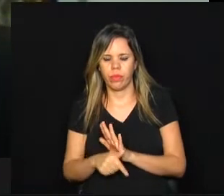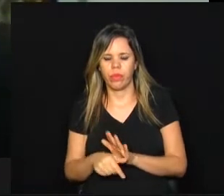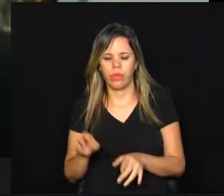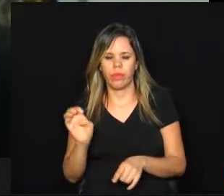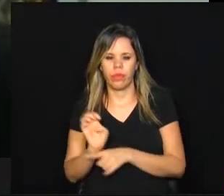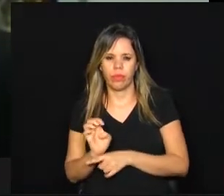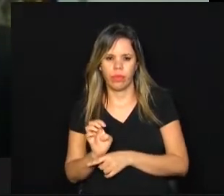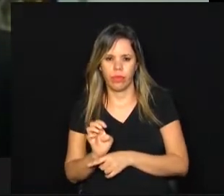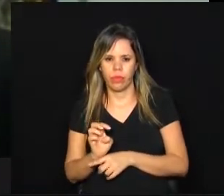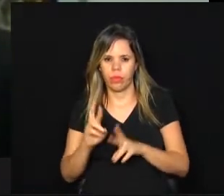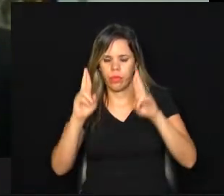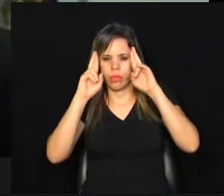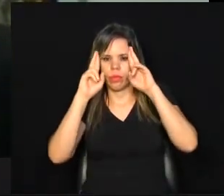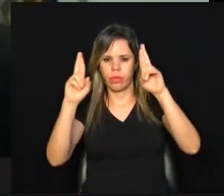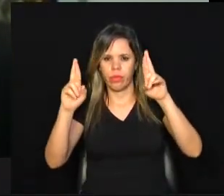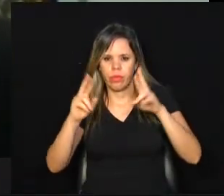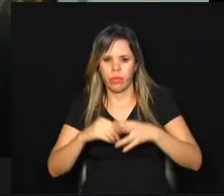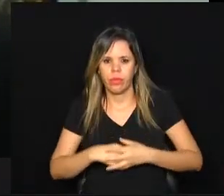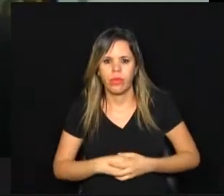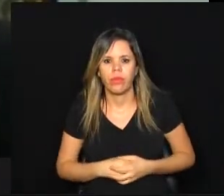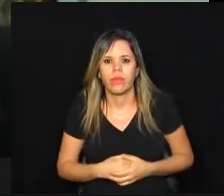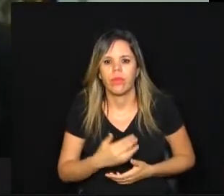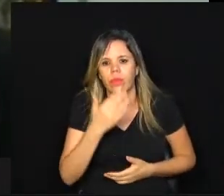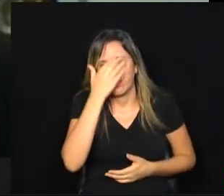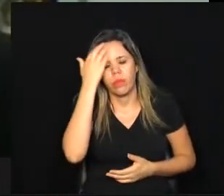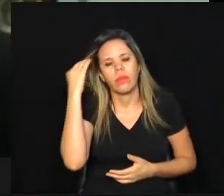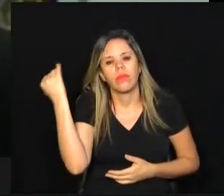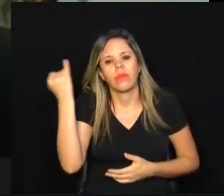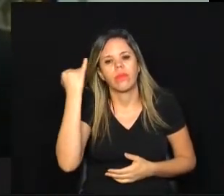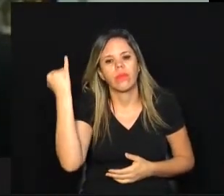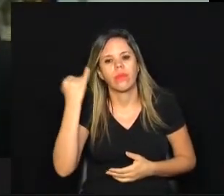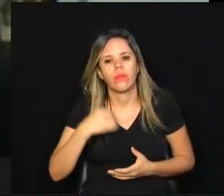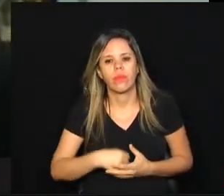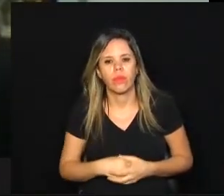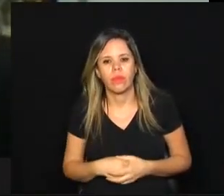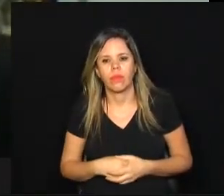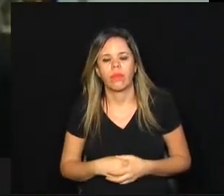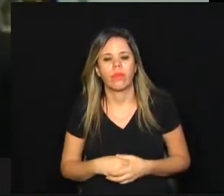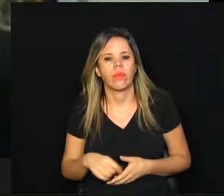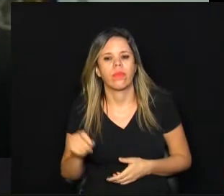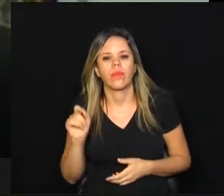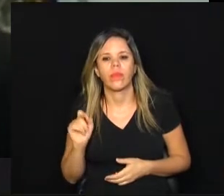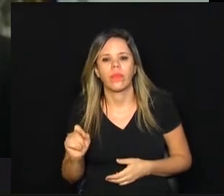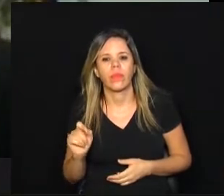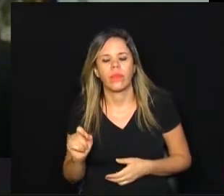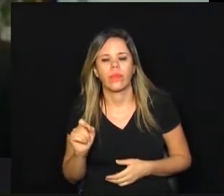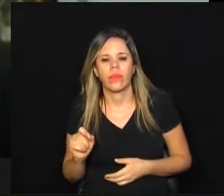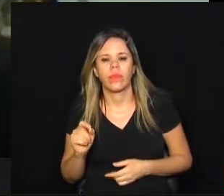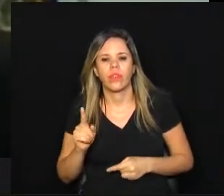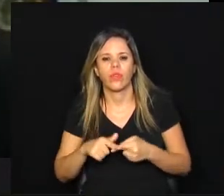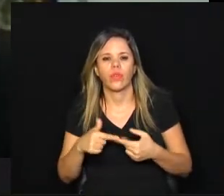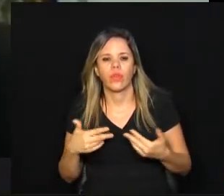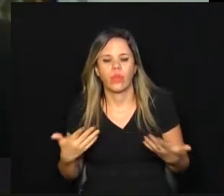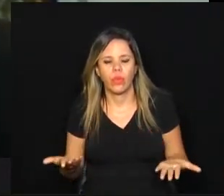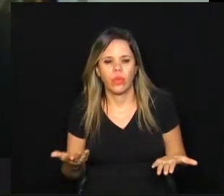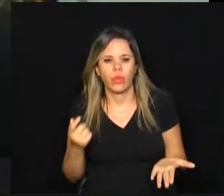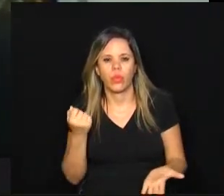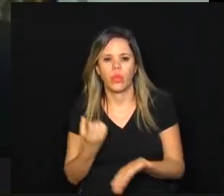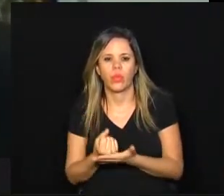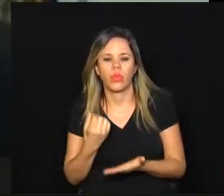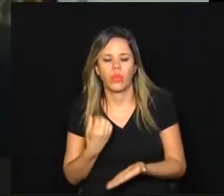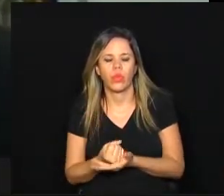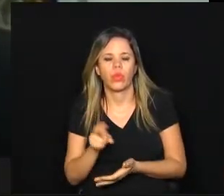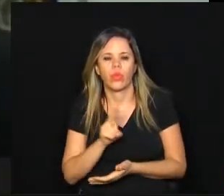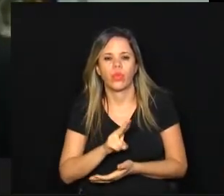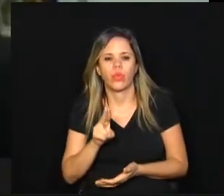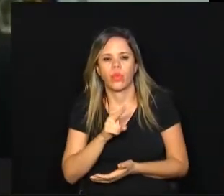estados, respeitam isso. E o mais importante é que esses instrumentos, como a cobrança pelo uso dos